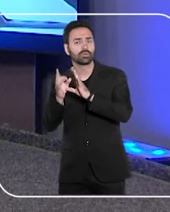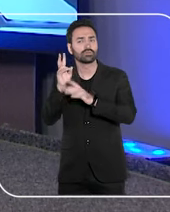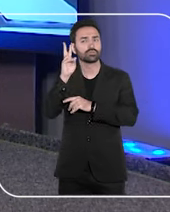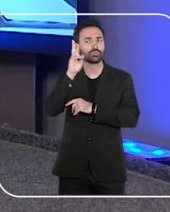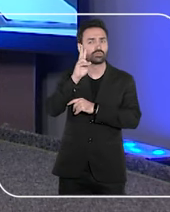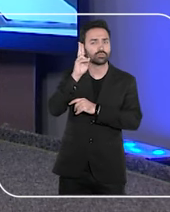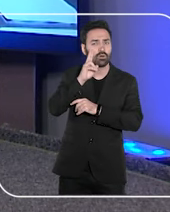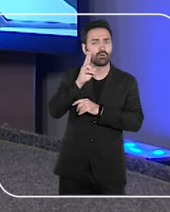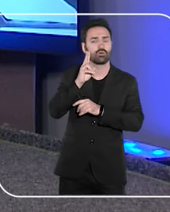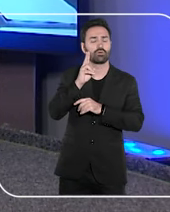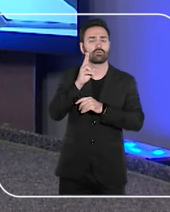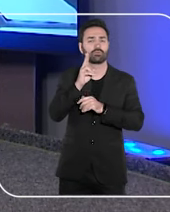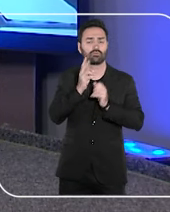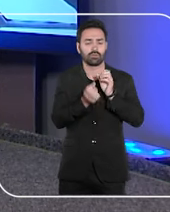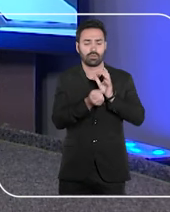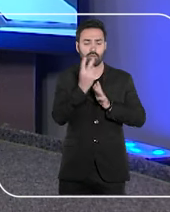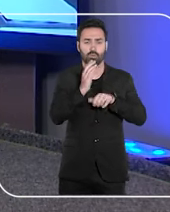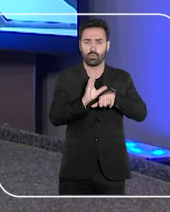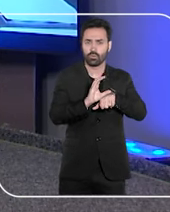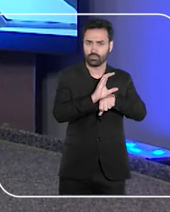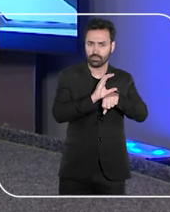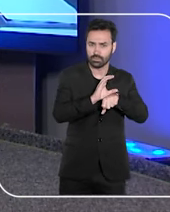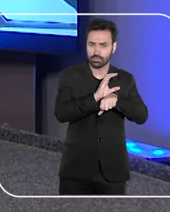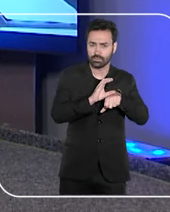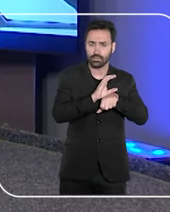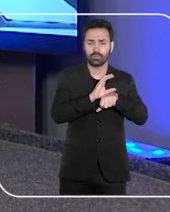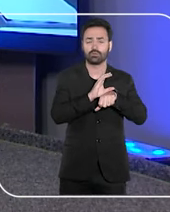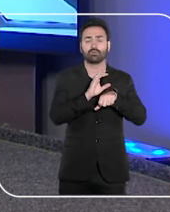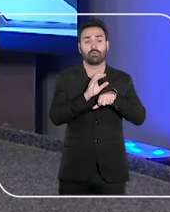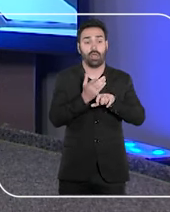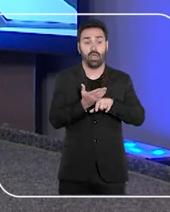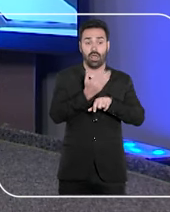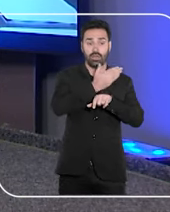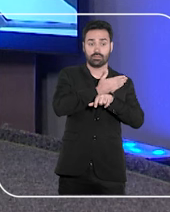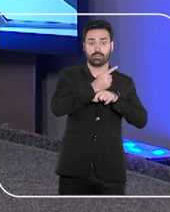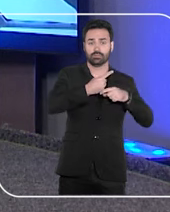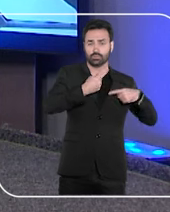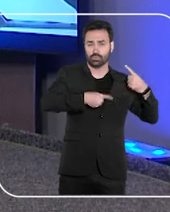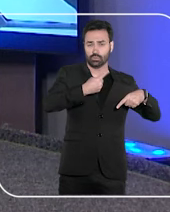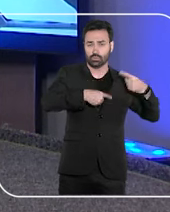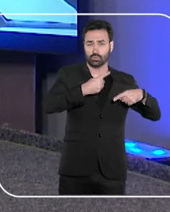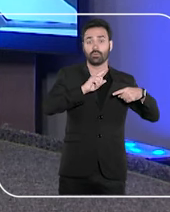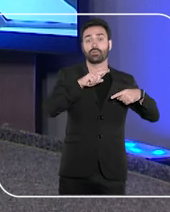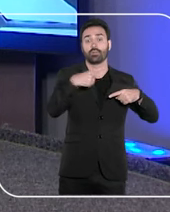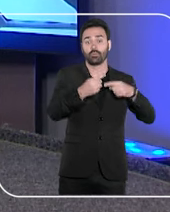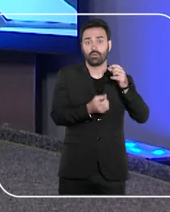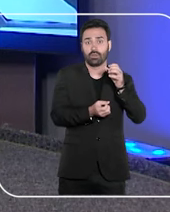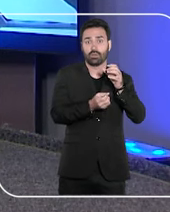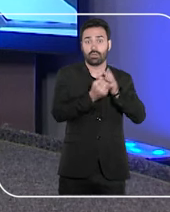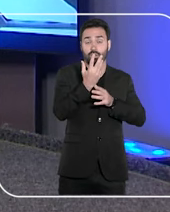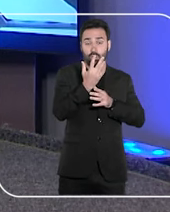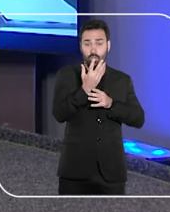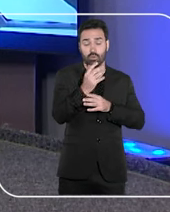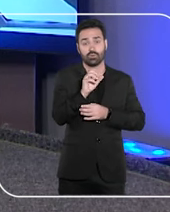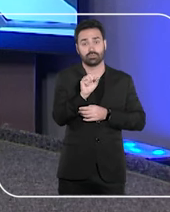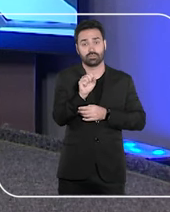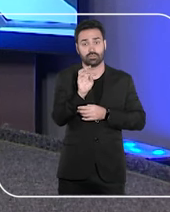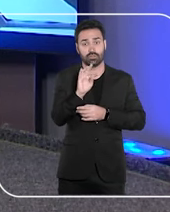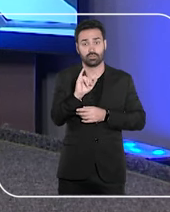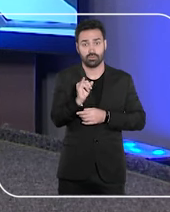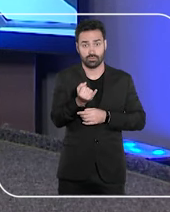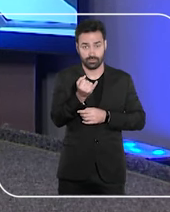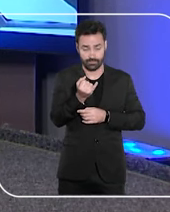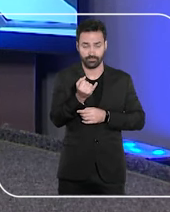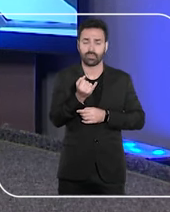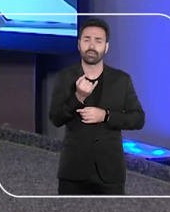da Assembleia Constituinte e das discussões e, por fim, da criação do Superior Tribunal de Justiça, e entender e explicar para o nosso